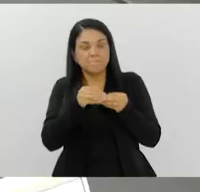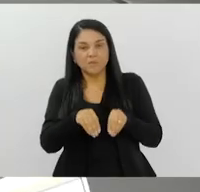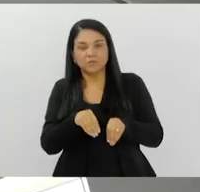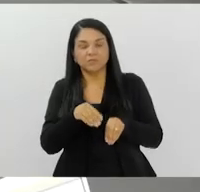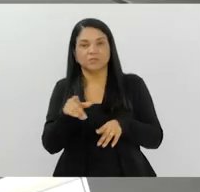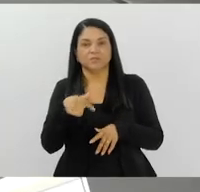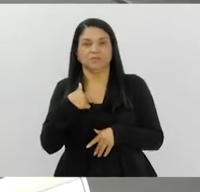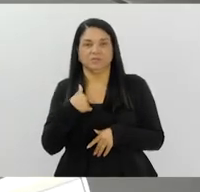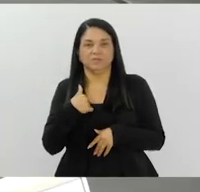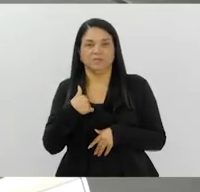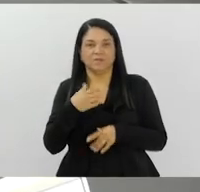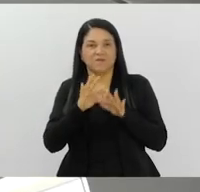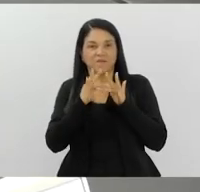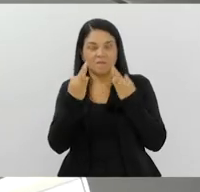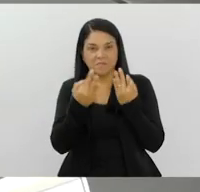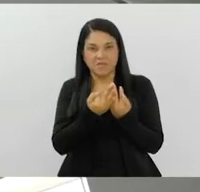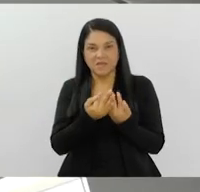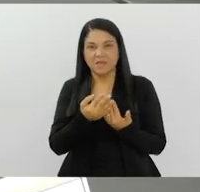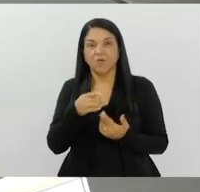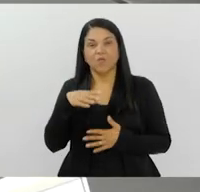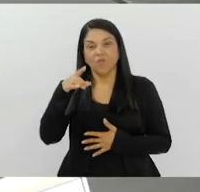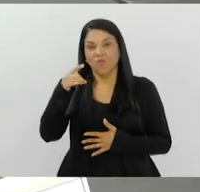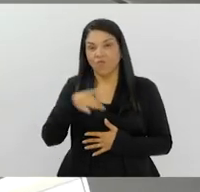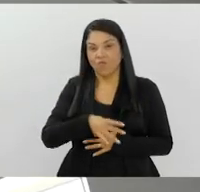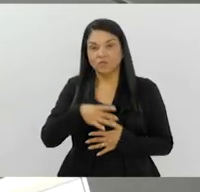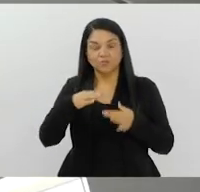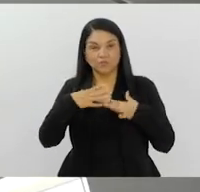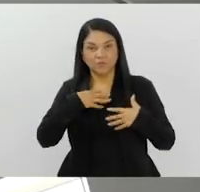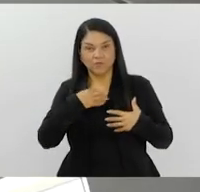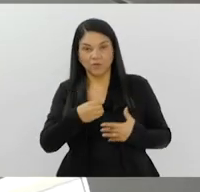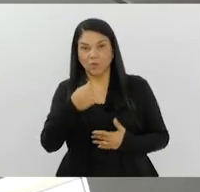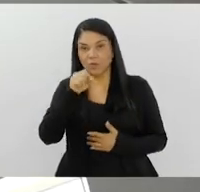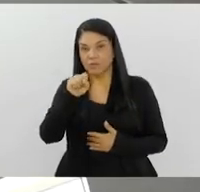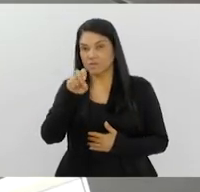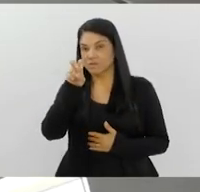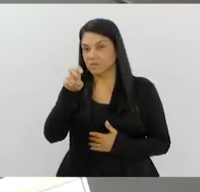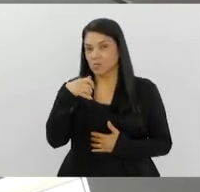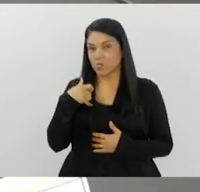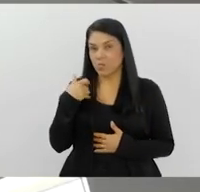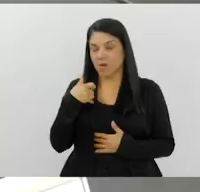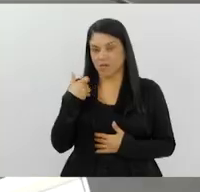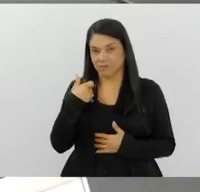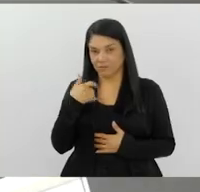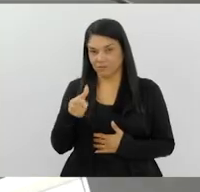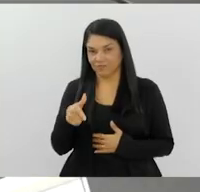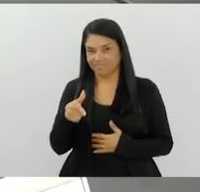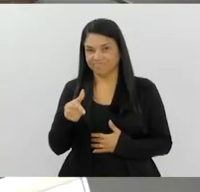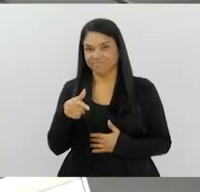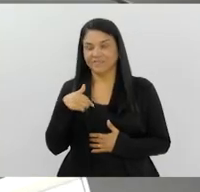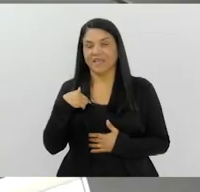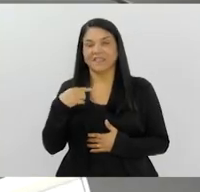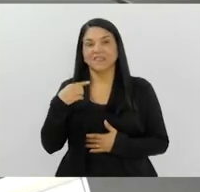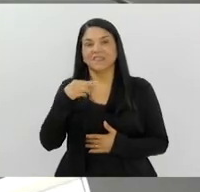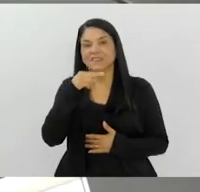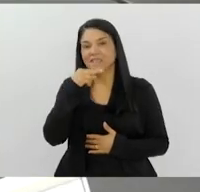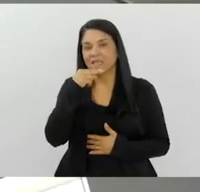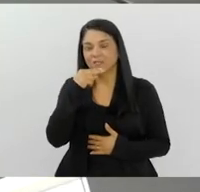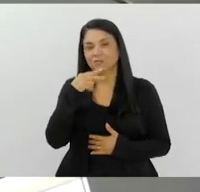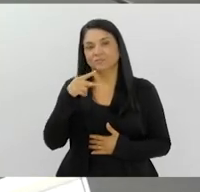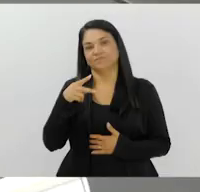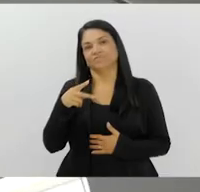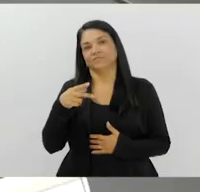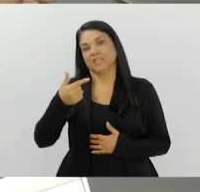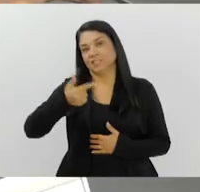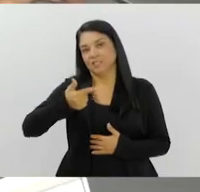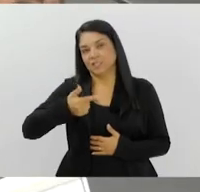85 anos pros netos dos tataranetos n e só fica dentro de uma uma história institucional de mais